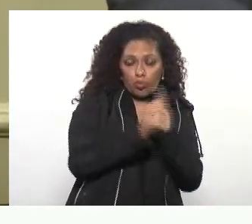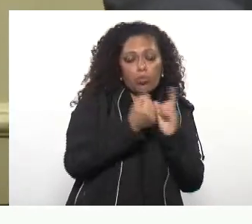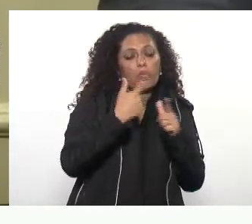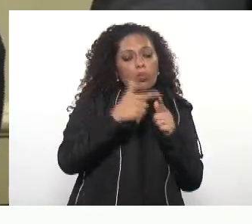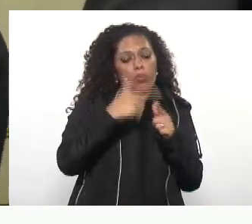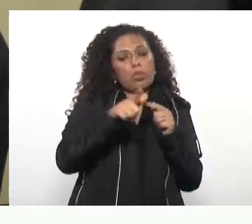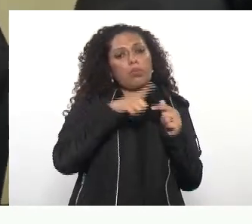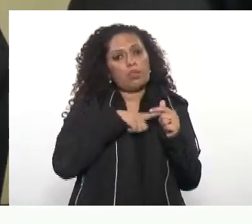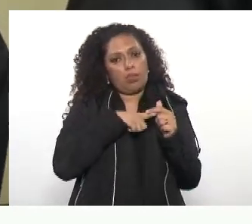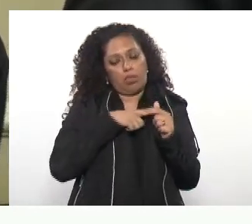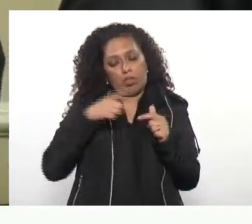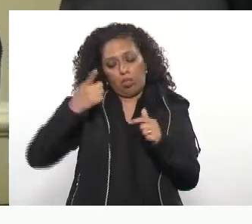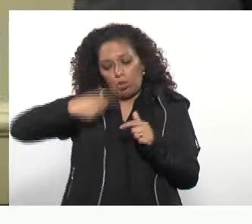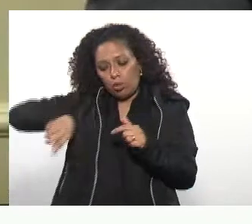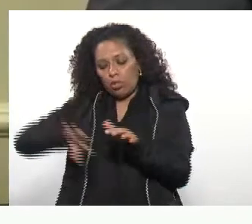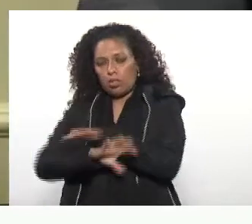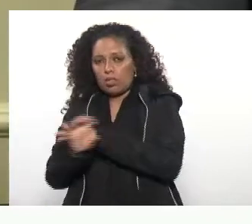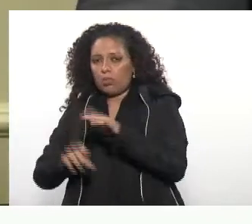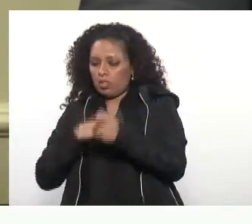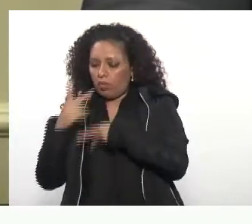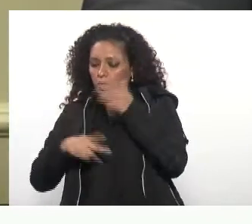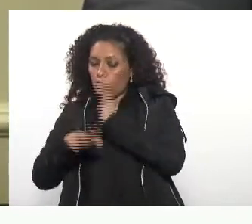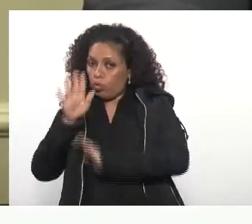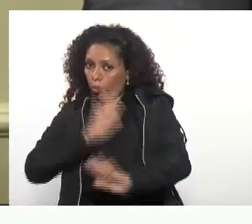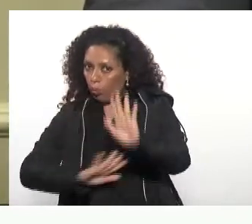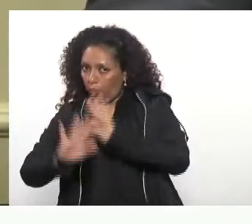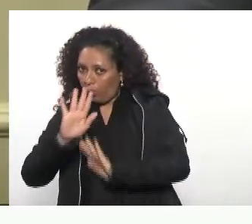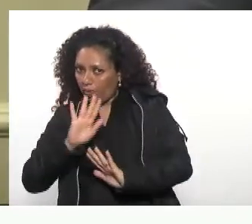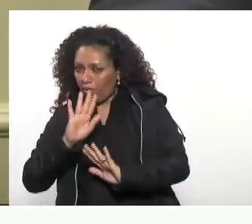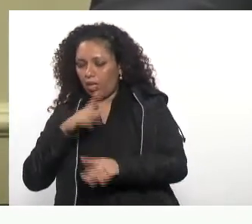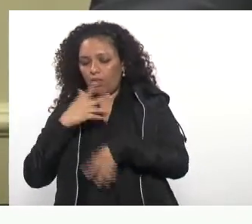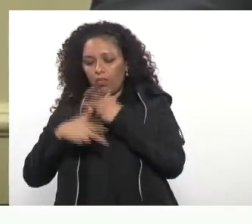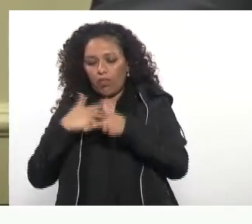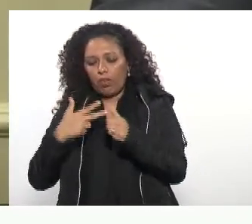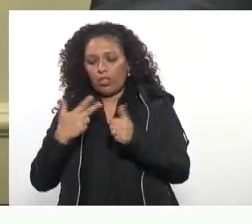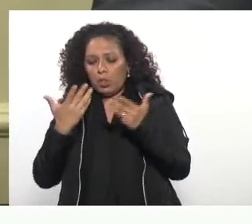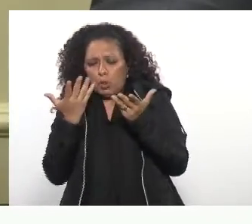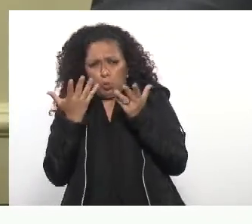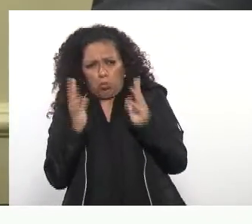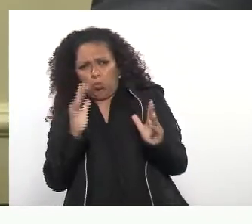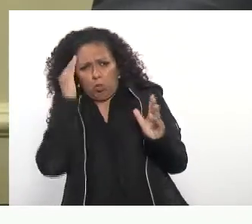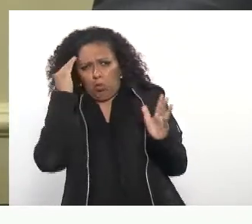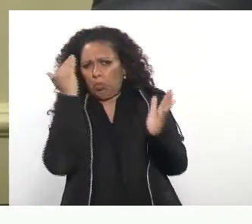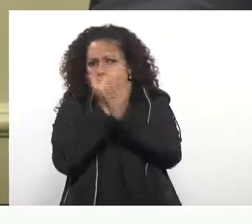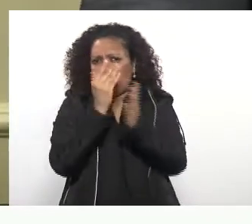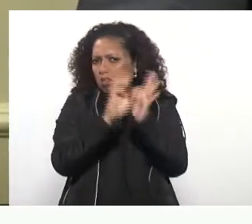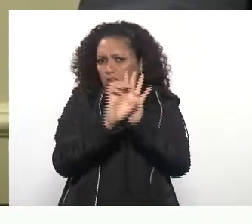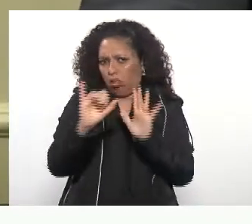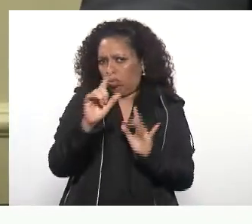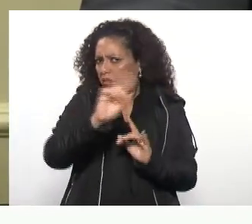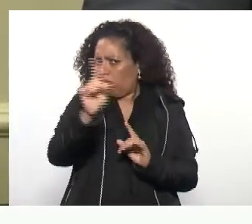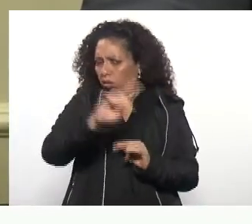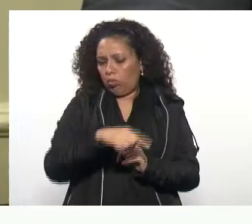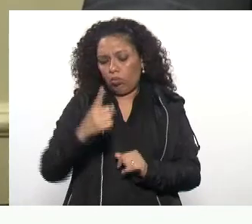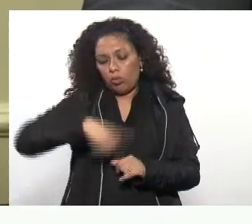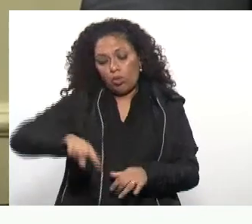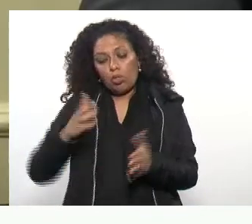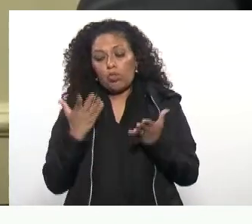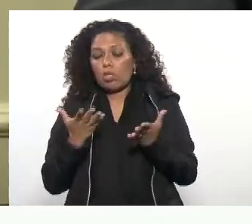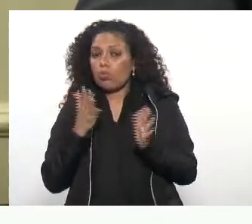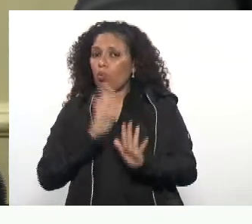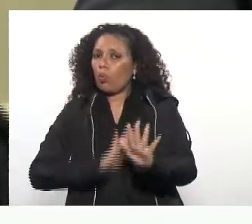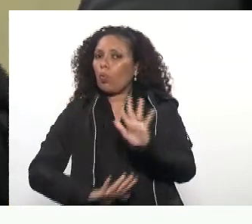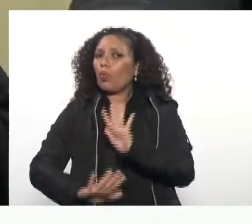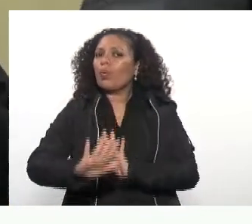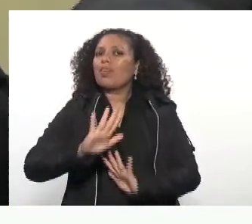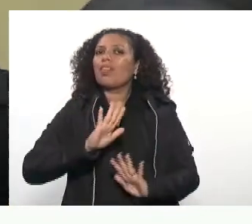cautela, a nossa fala de cautela, não é no sentido de desrespeitar ou não pretender, não querer cumprir, e sim de ser